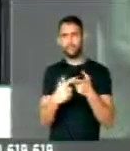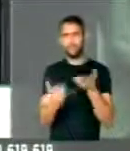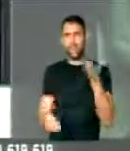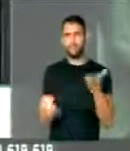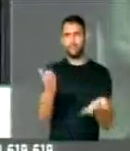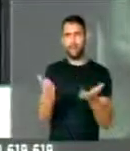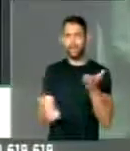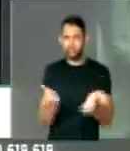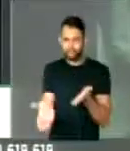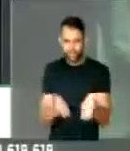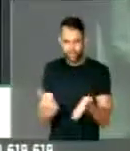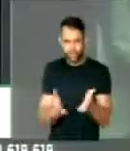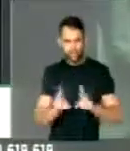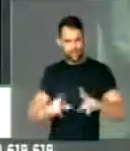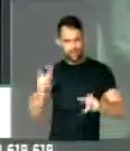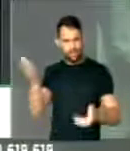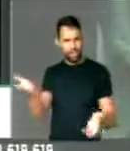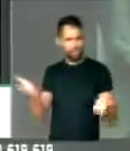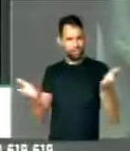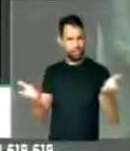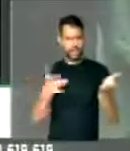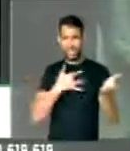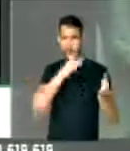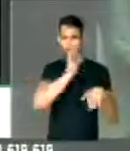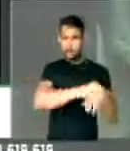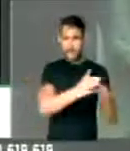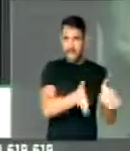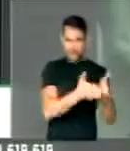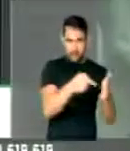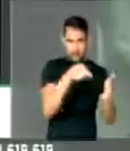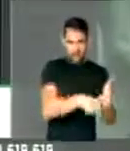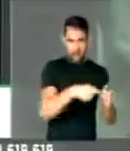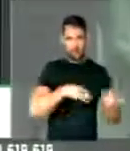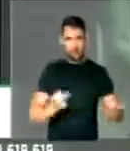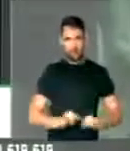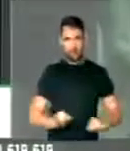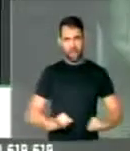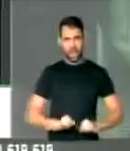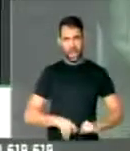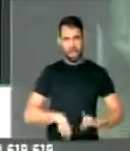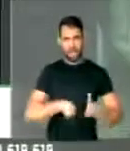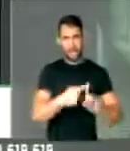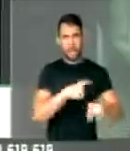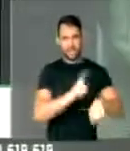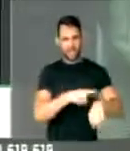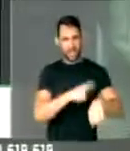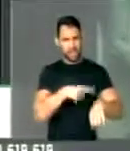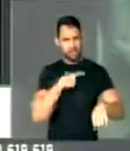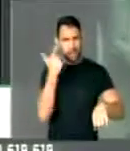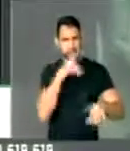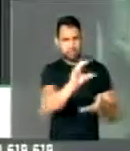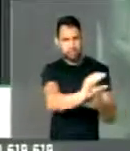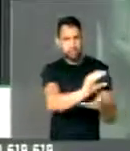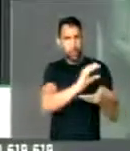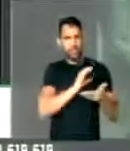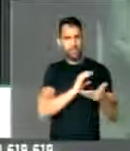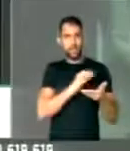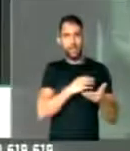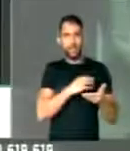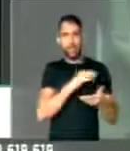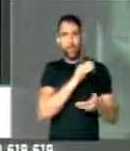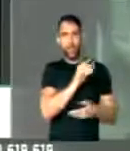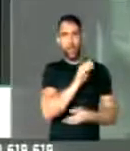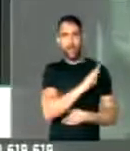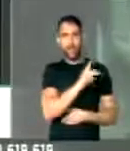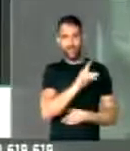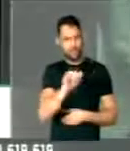medidas? Por que os mais miseráveis hão de penar mais tempo para obter uma renda de substituição